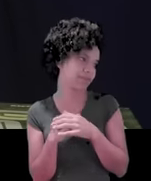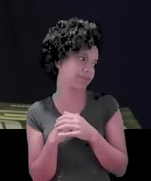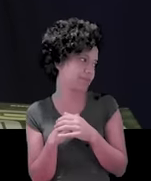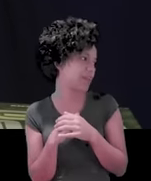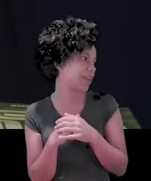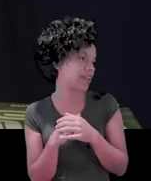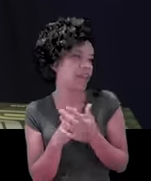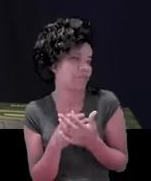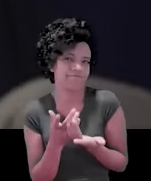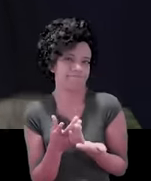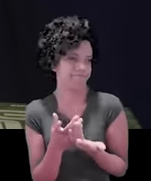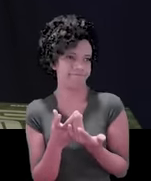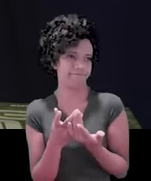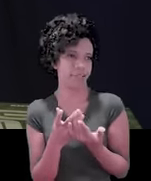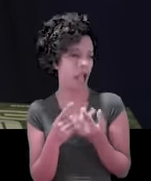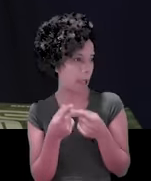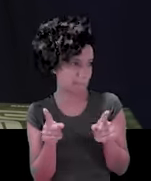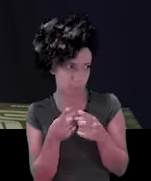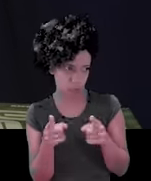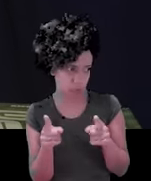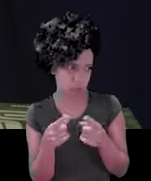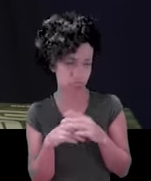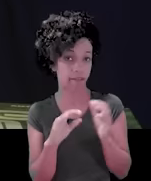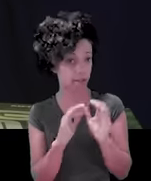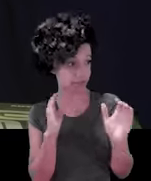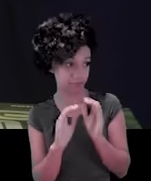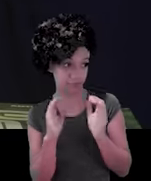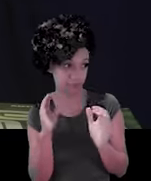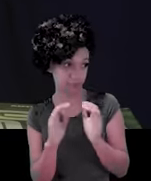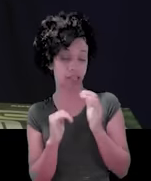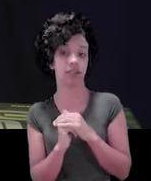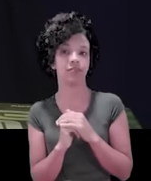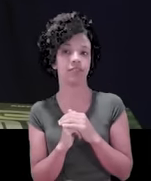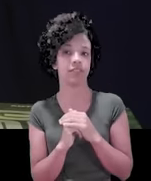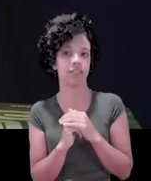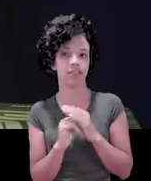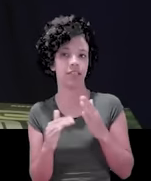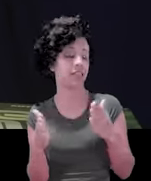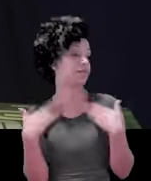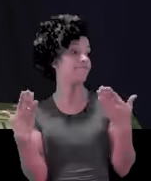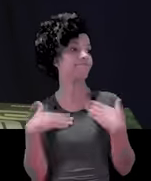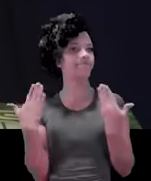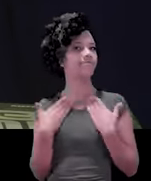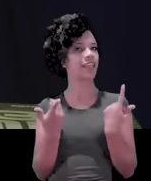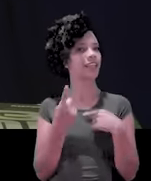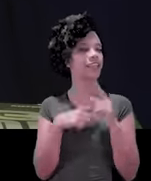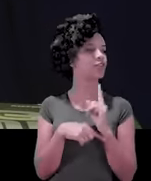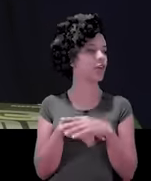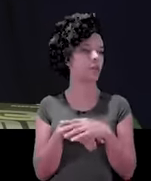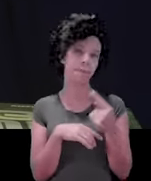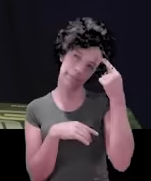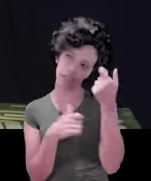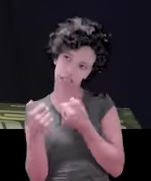responde de cabeça né gente a música cantar que canta seus males espanta né é